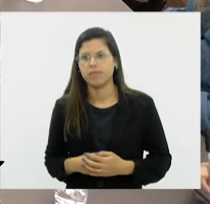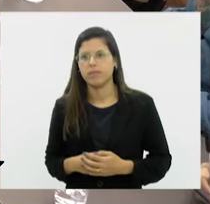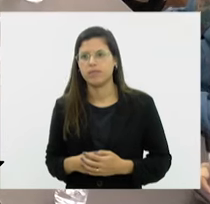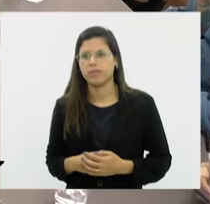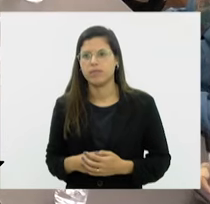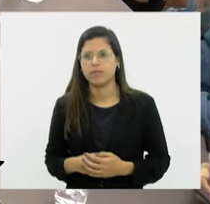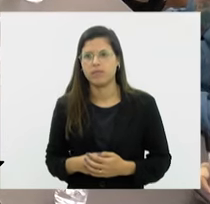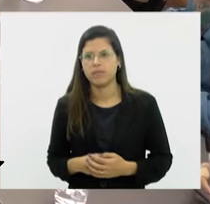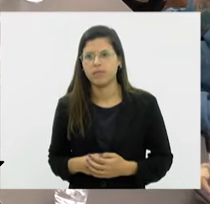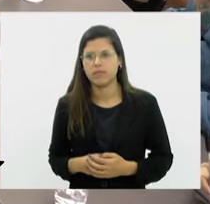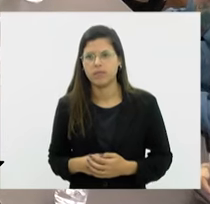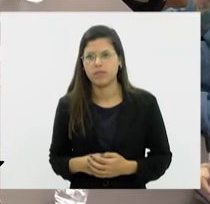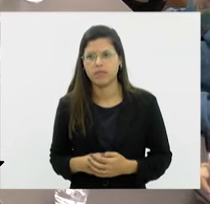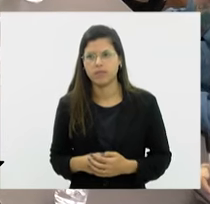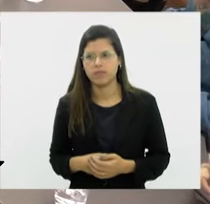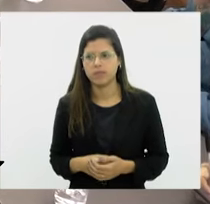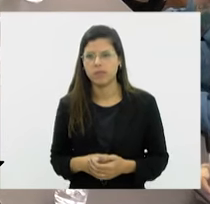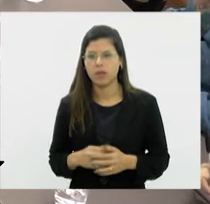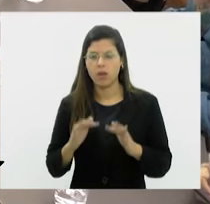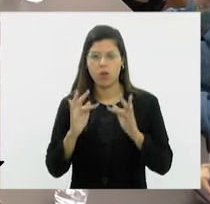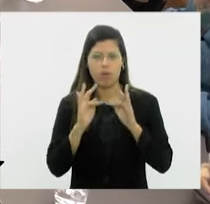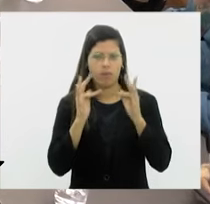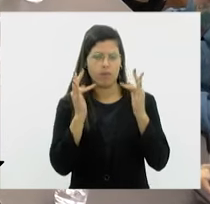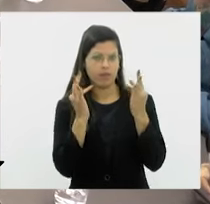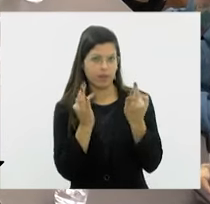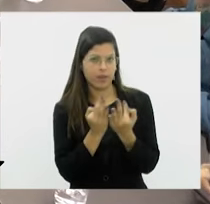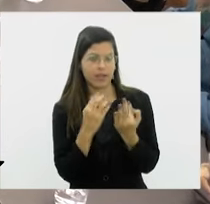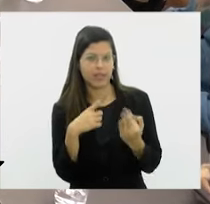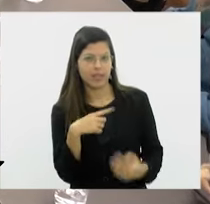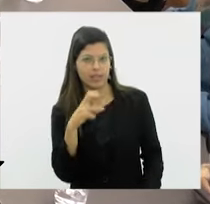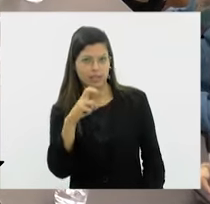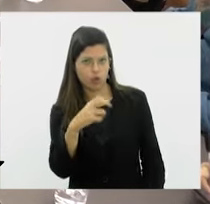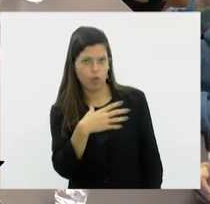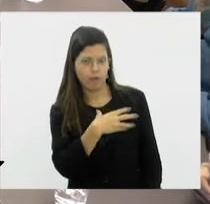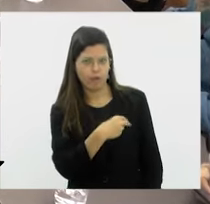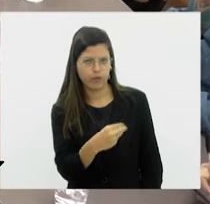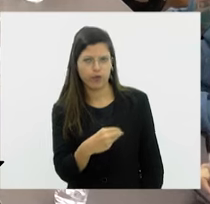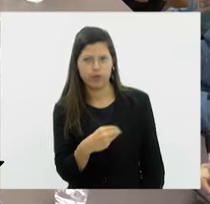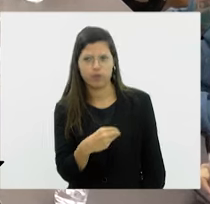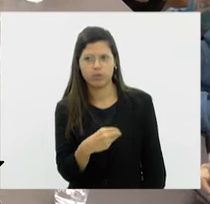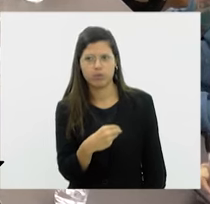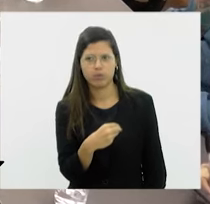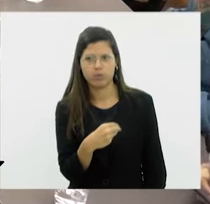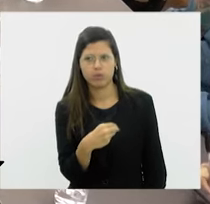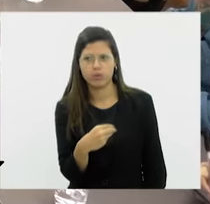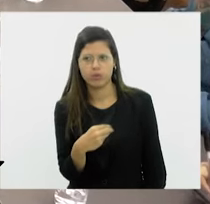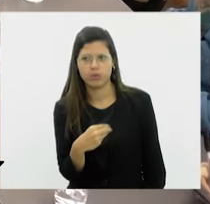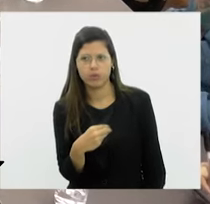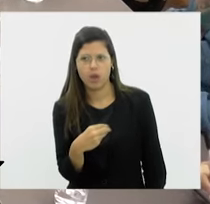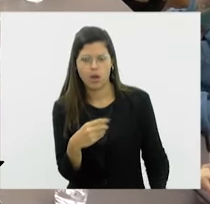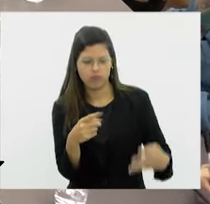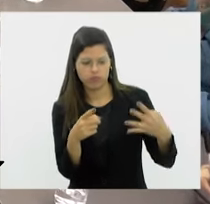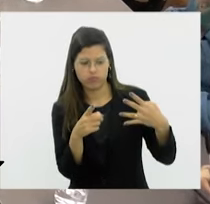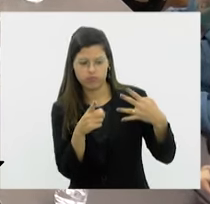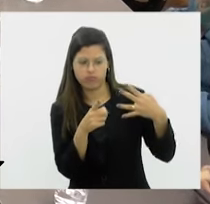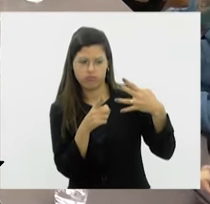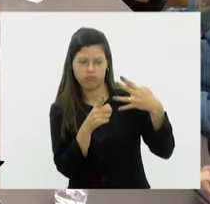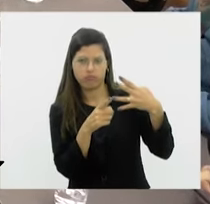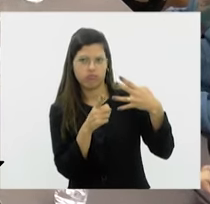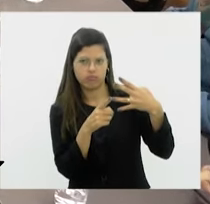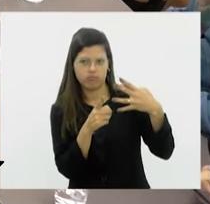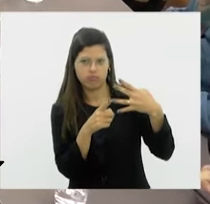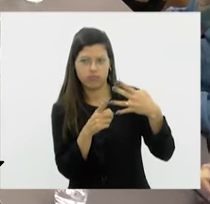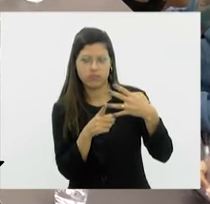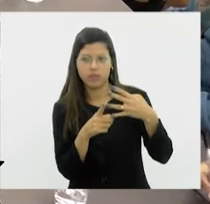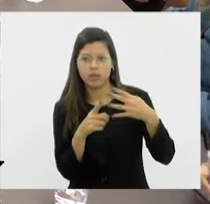sou de uma família que tem 5 filhos, e eu sou o do meio. Todo filho